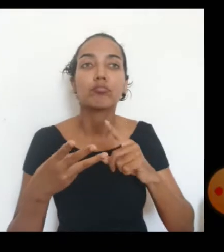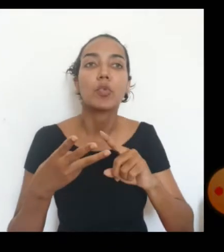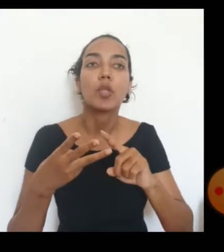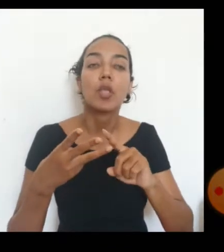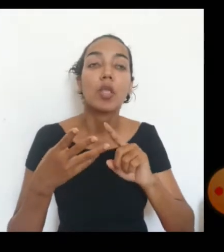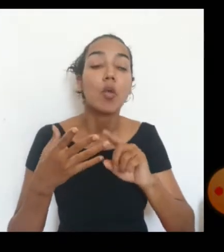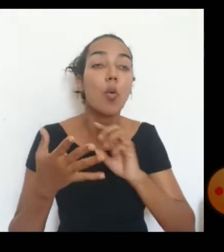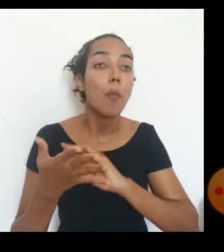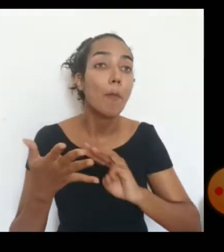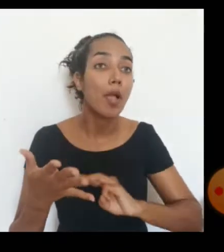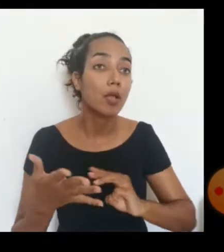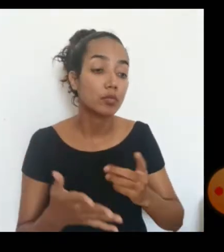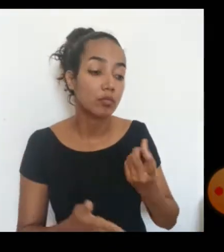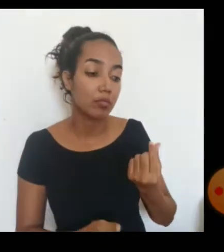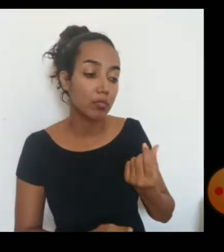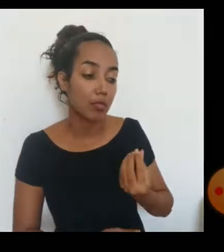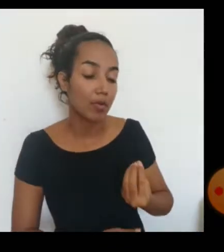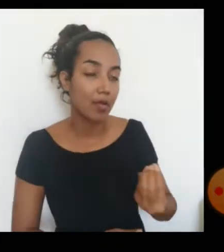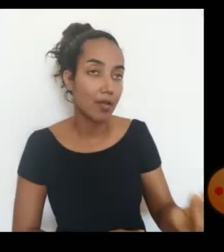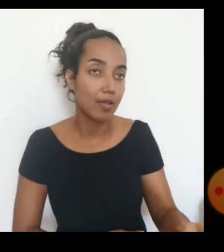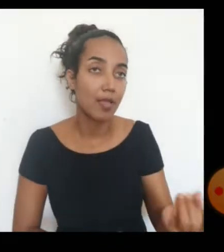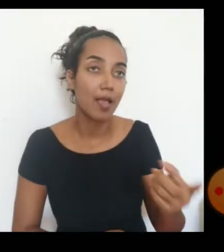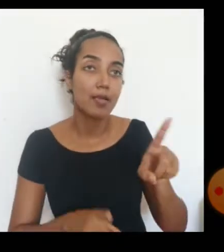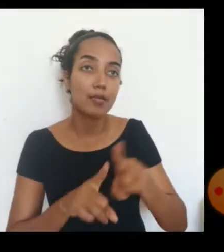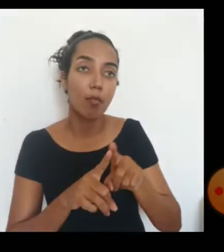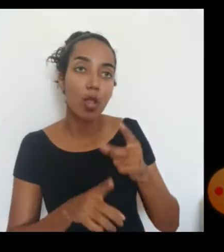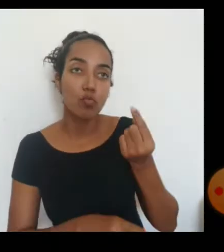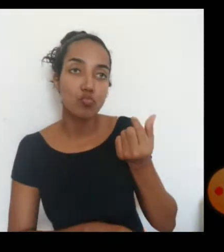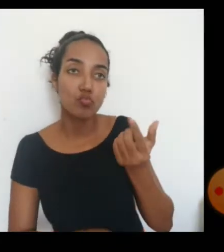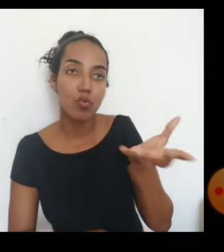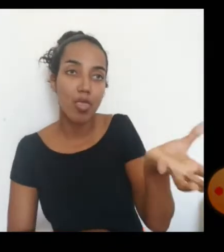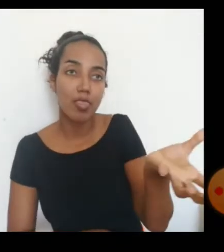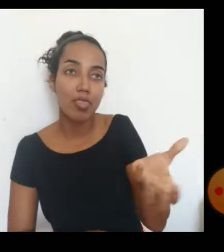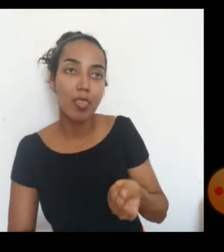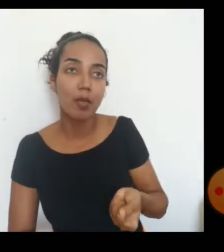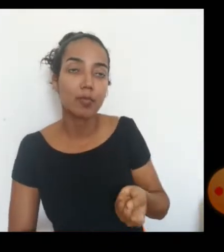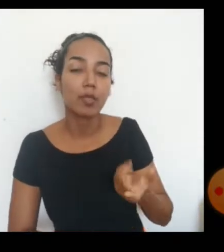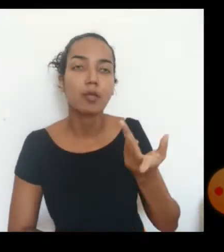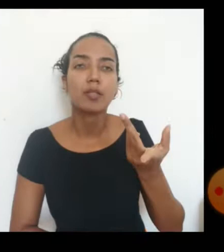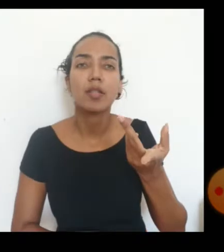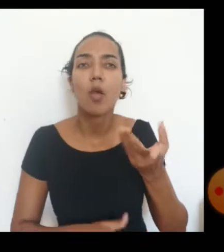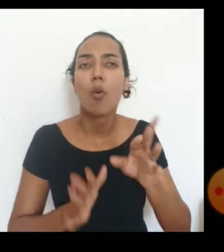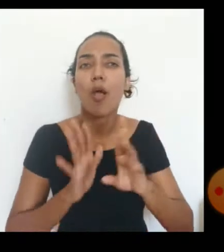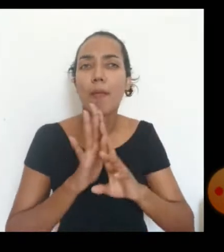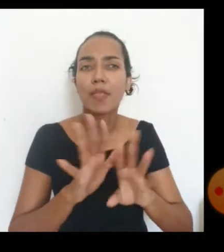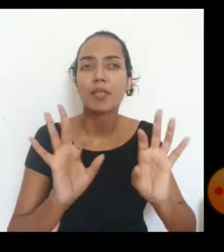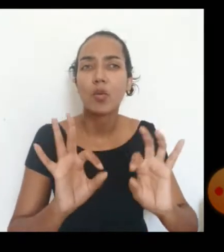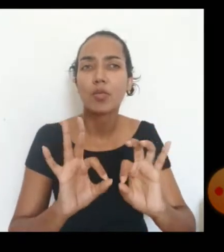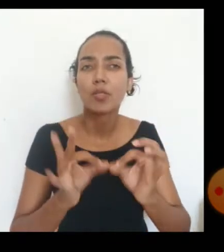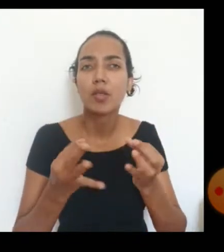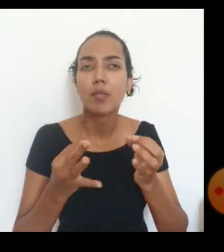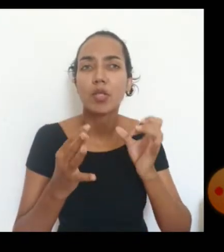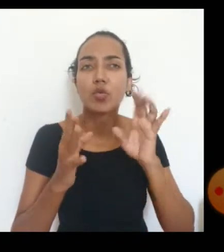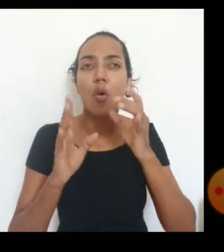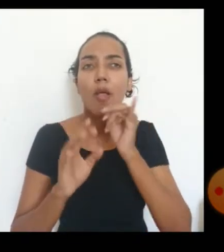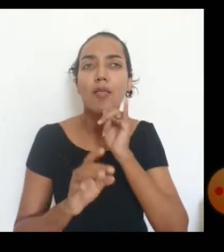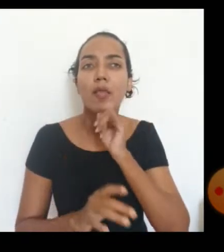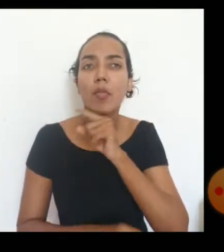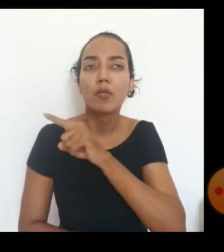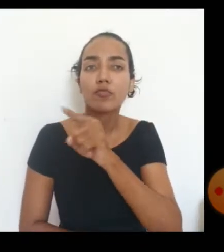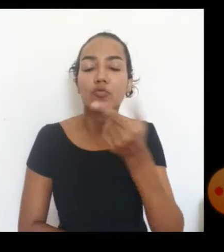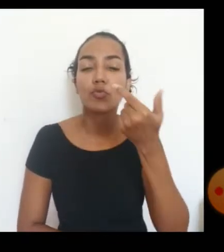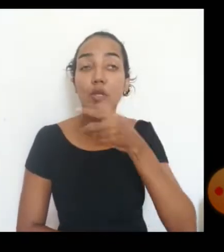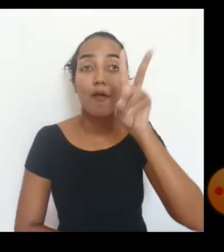só uma implementação muito simples, apenas a título de exemplo, para que a gente consiga visualizar